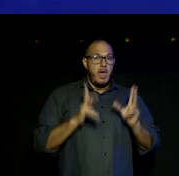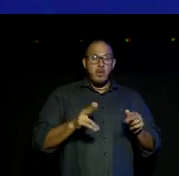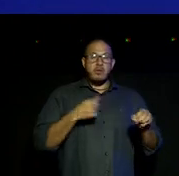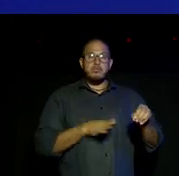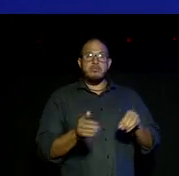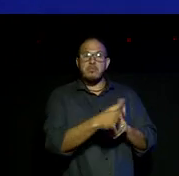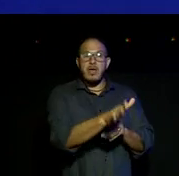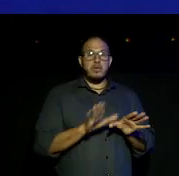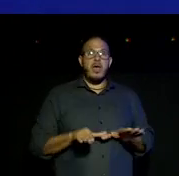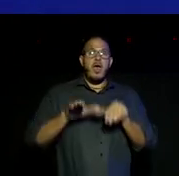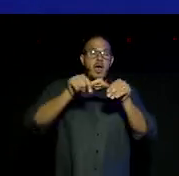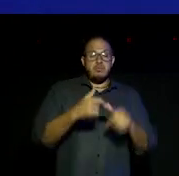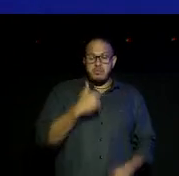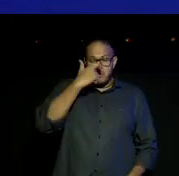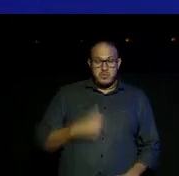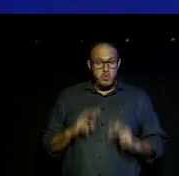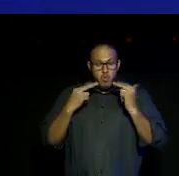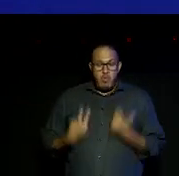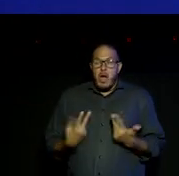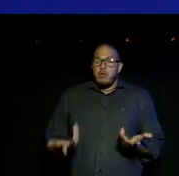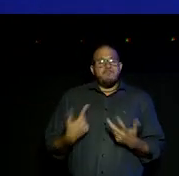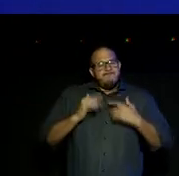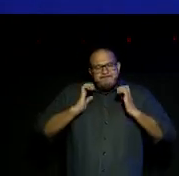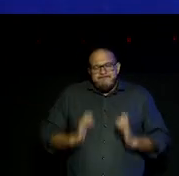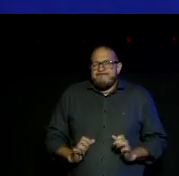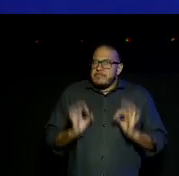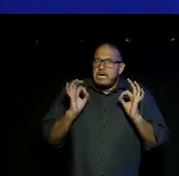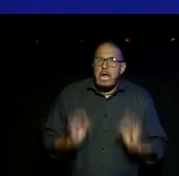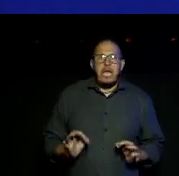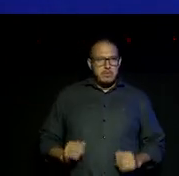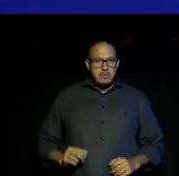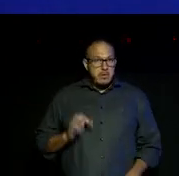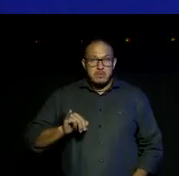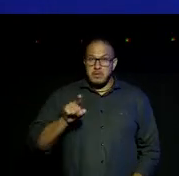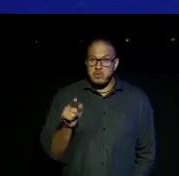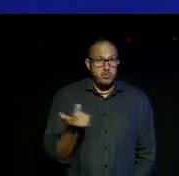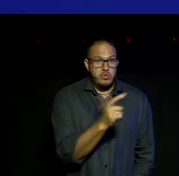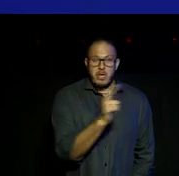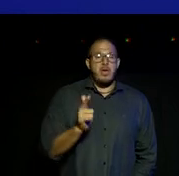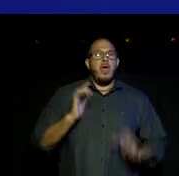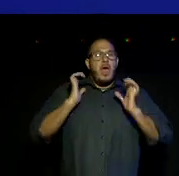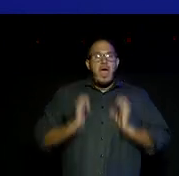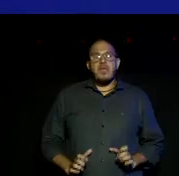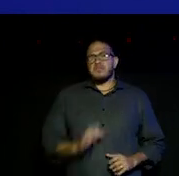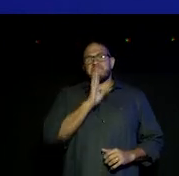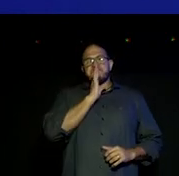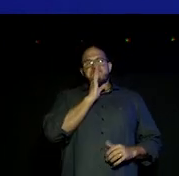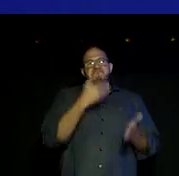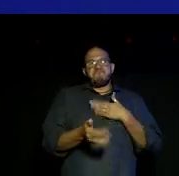aves voam, eu sou humano, eu não posso fazer outra coisa senão ser ético. Se não existe isso, a ética é